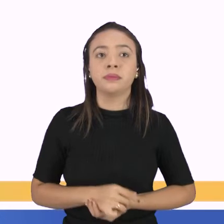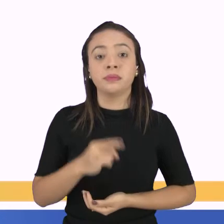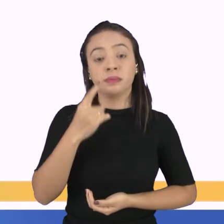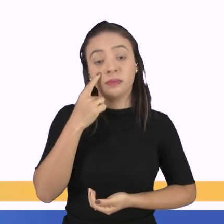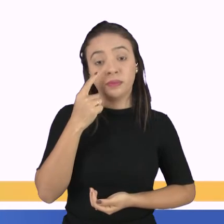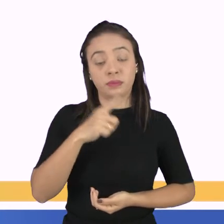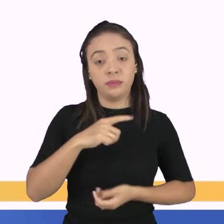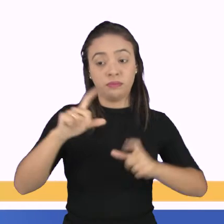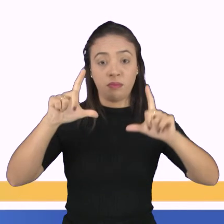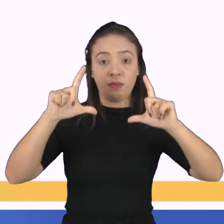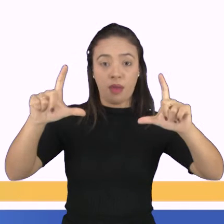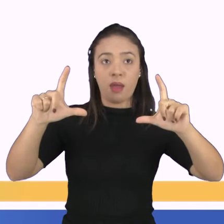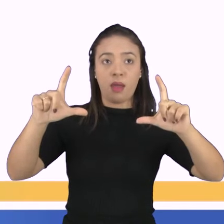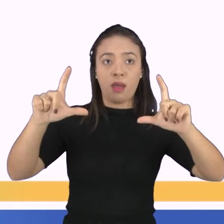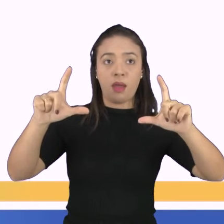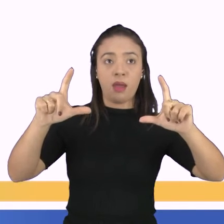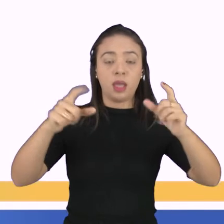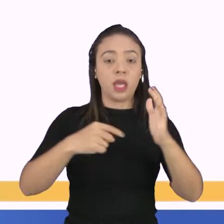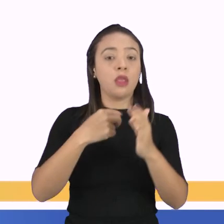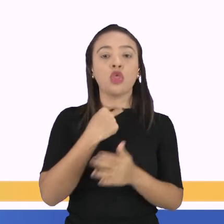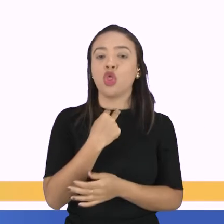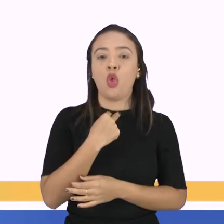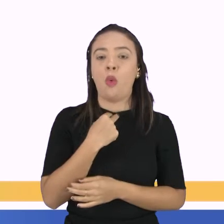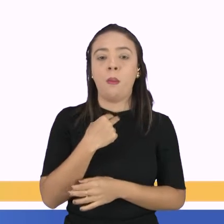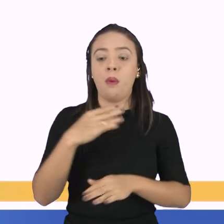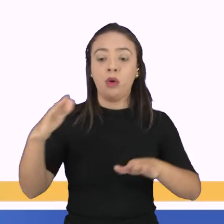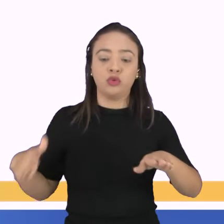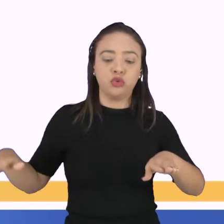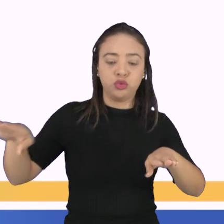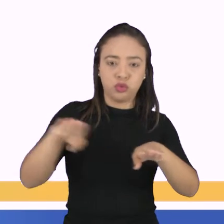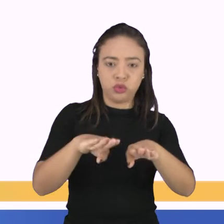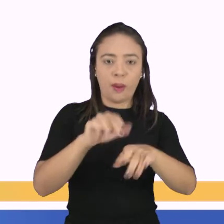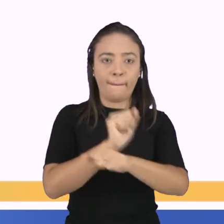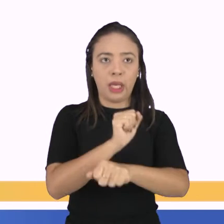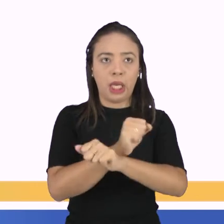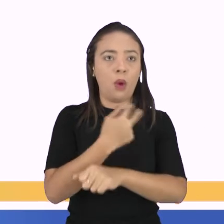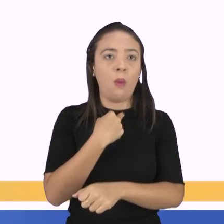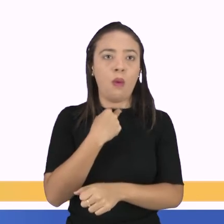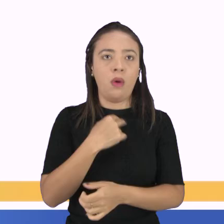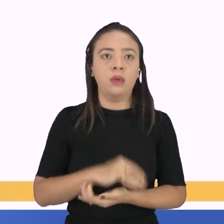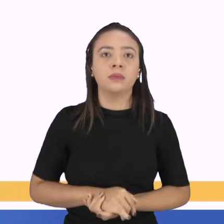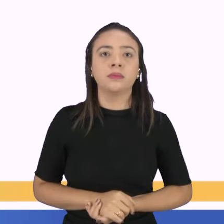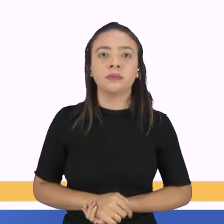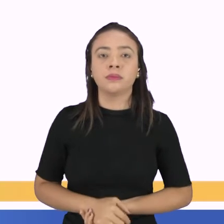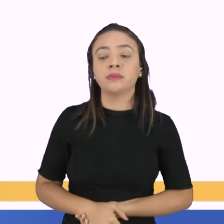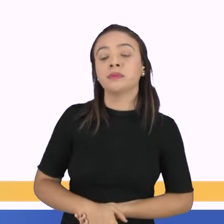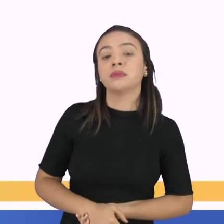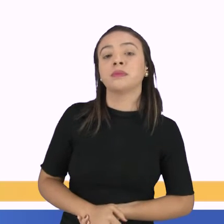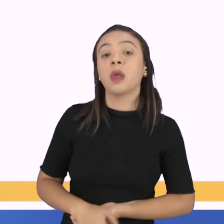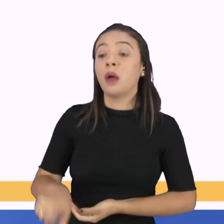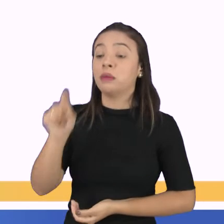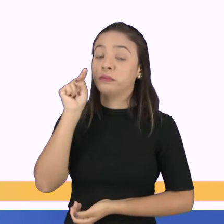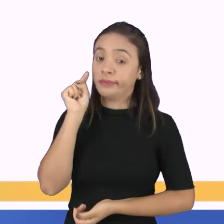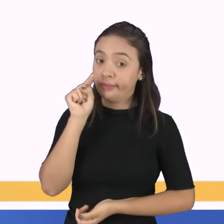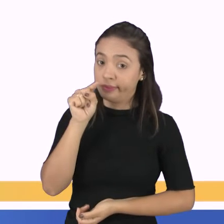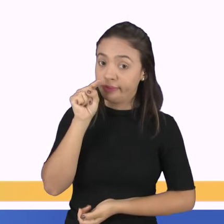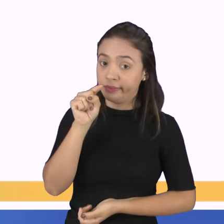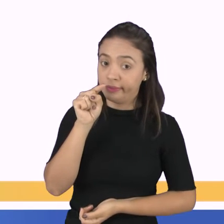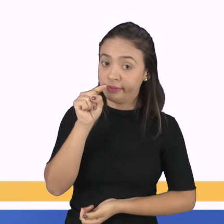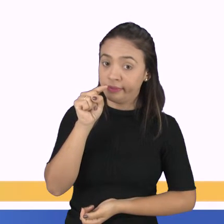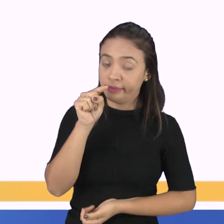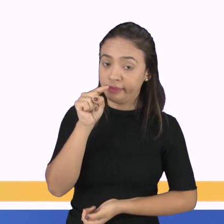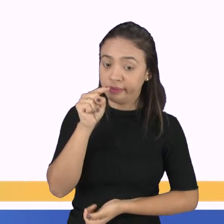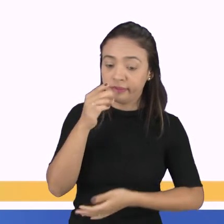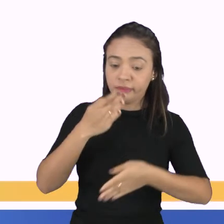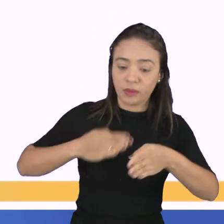uma placa, né, de proibido estacionar, e a frase diz, you park your car. Você estacionar o seu